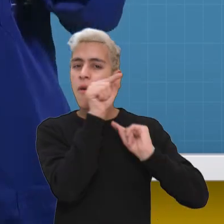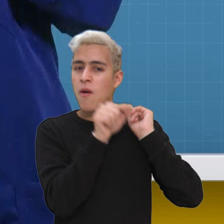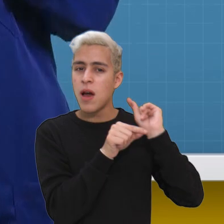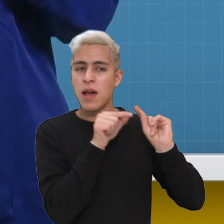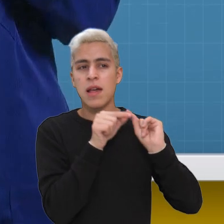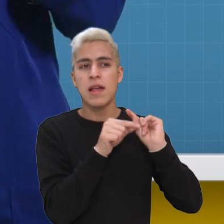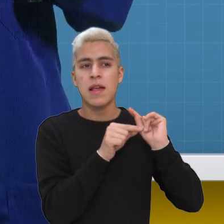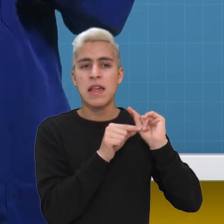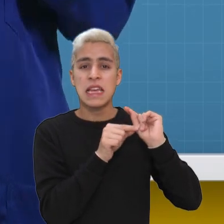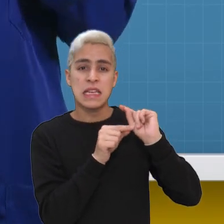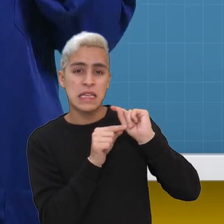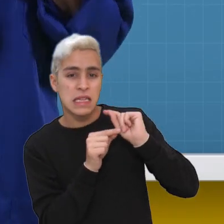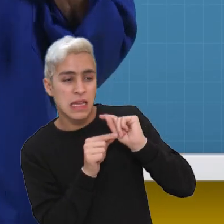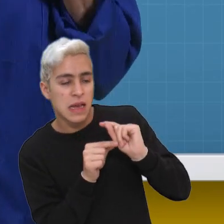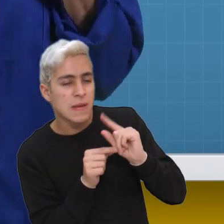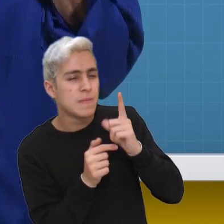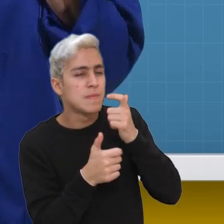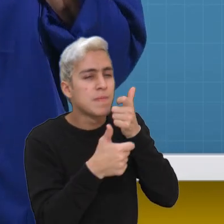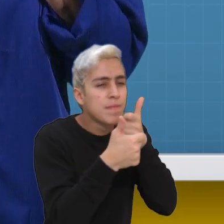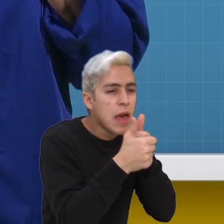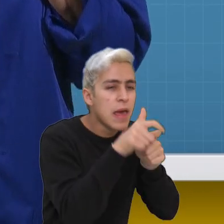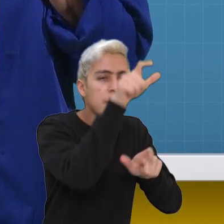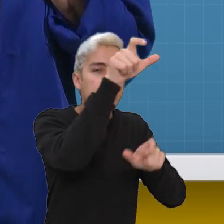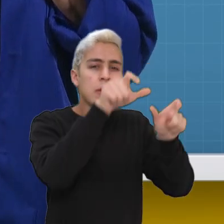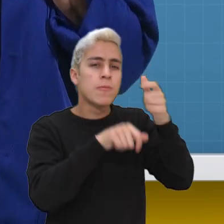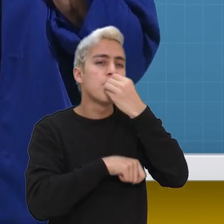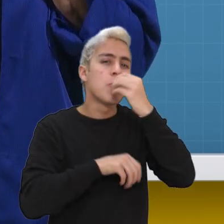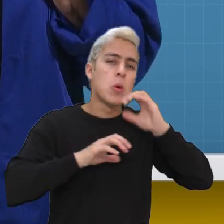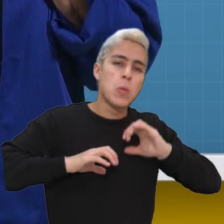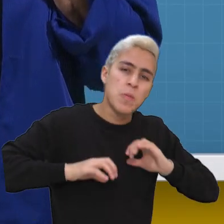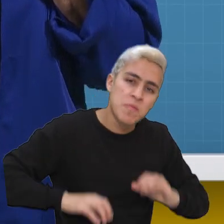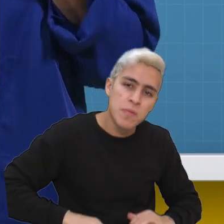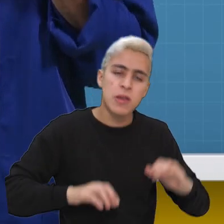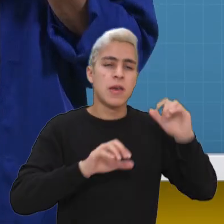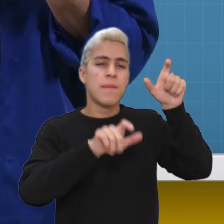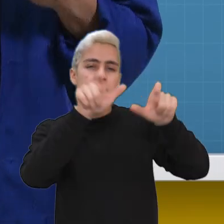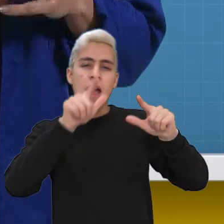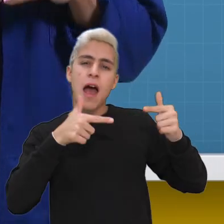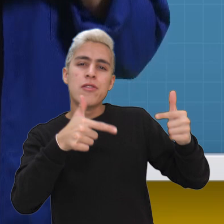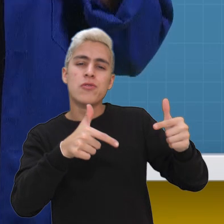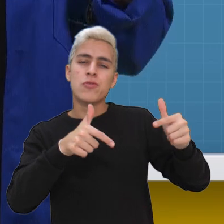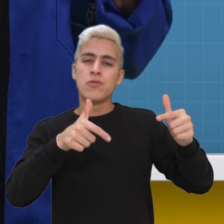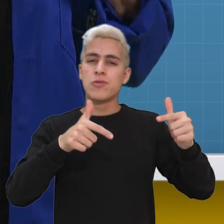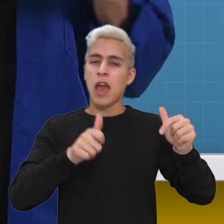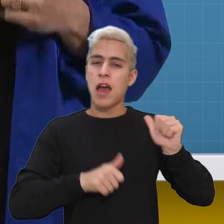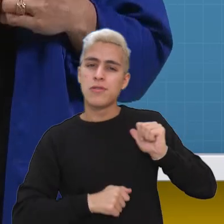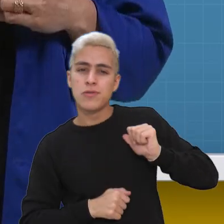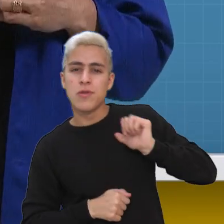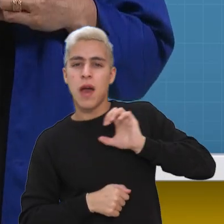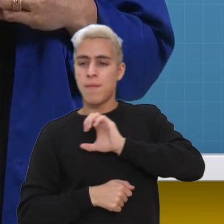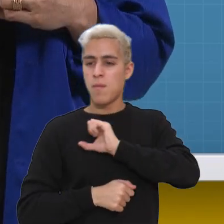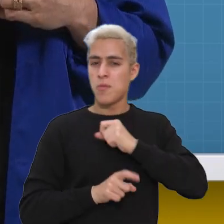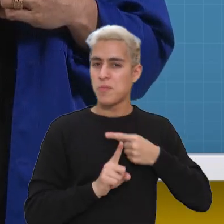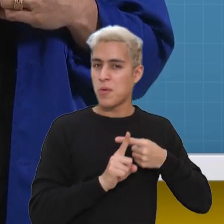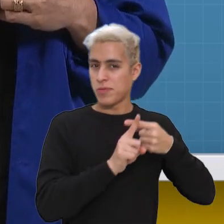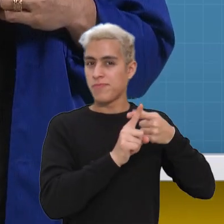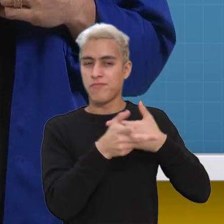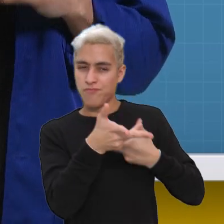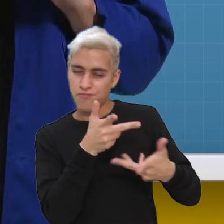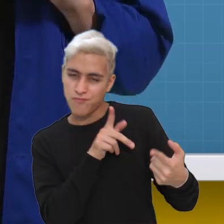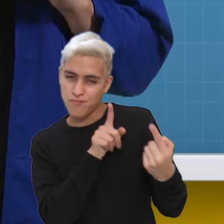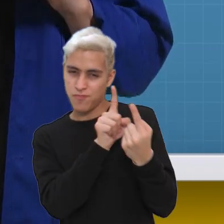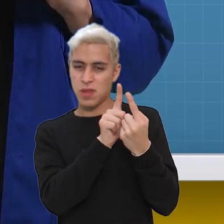De associar, se aproximar de pessoas que têm bons comportamentos, atitudes positivas, atitudes de amor,